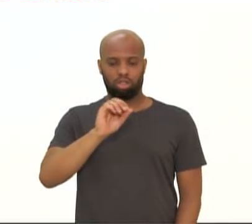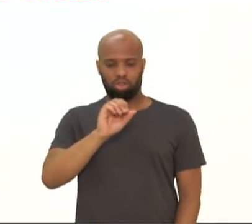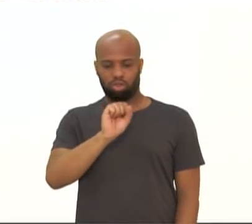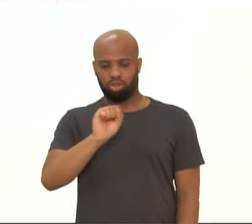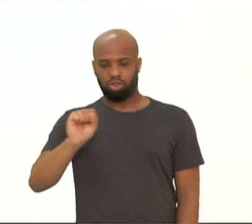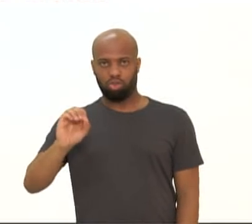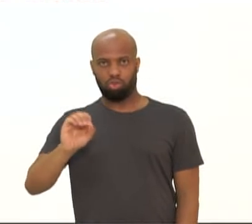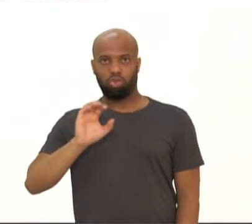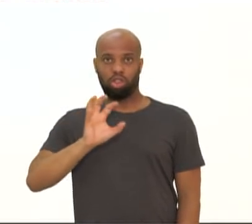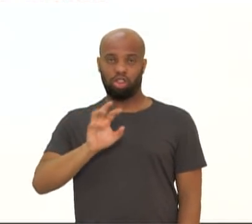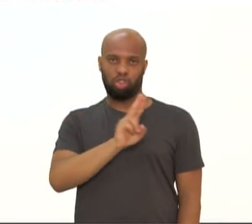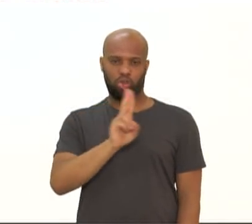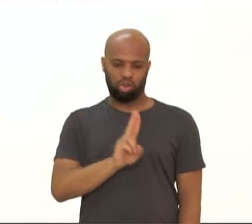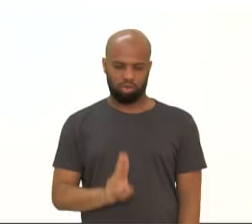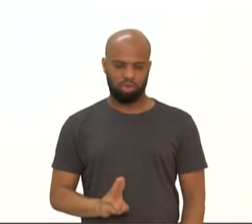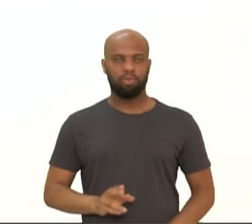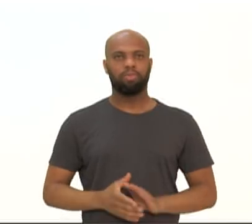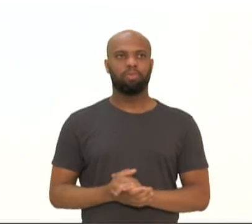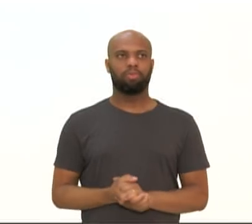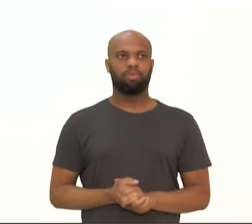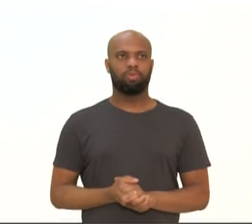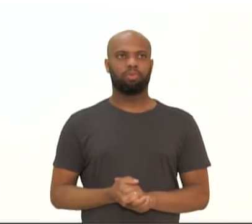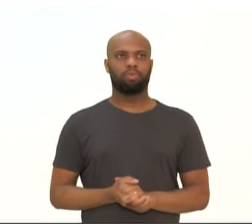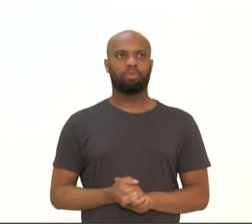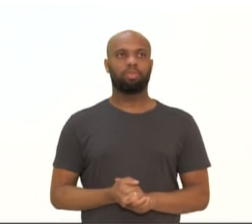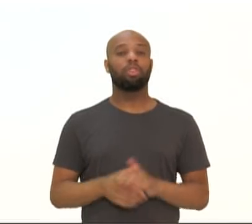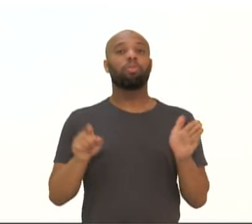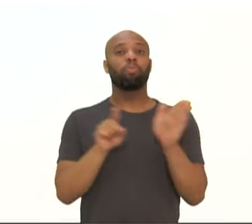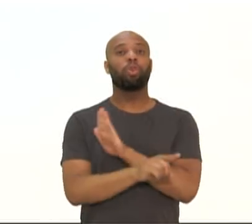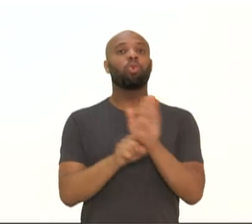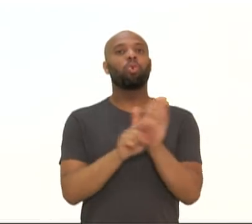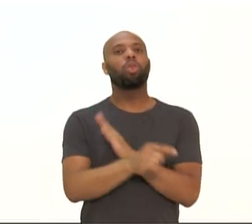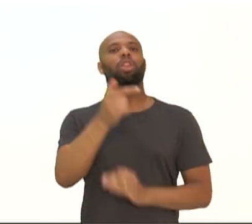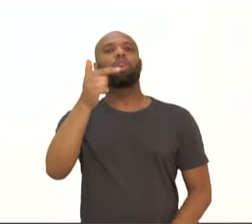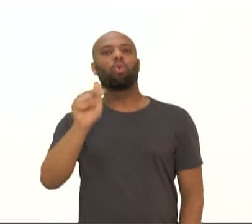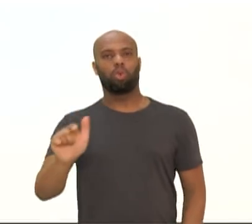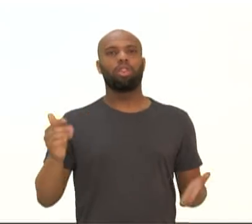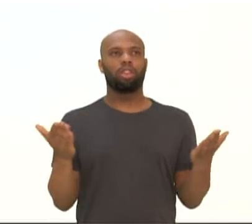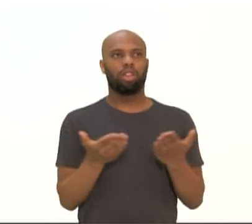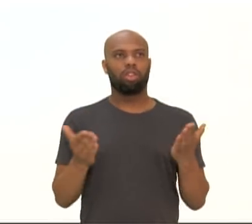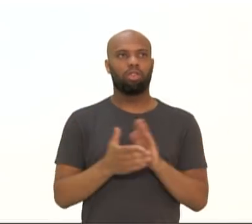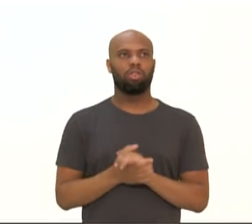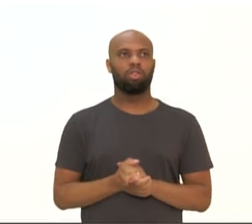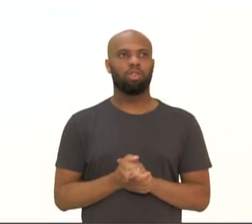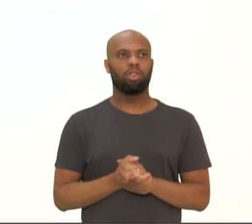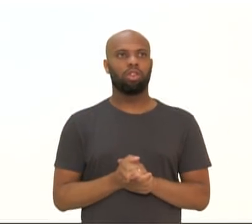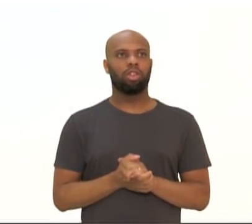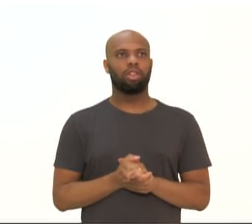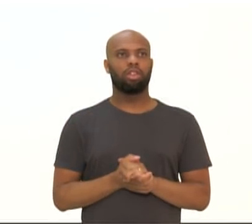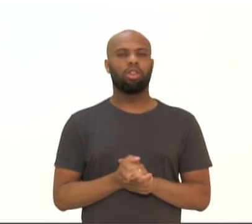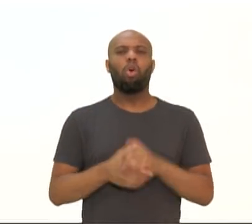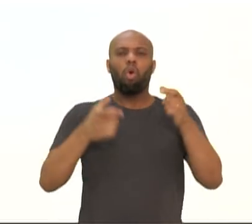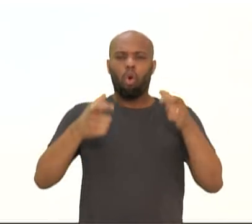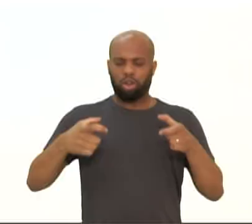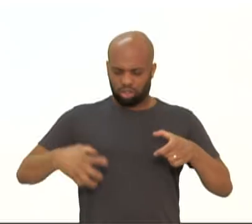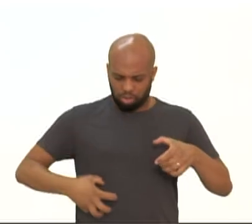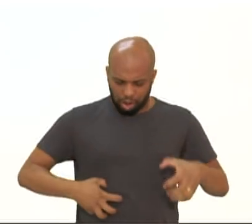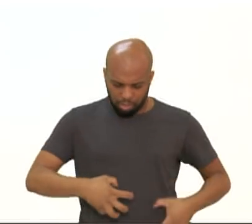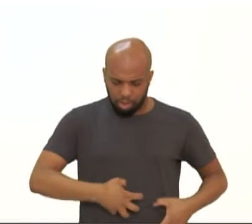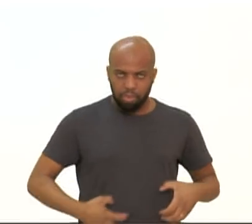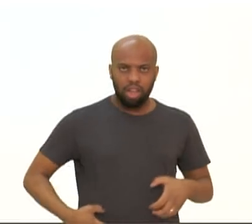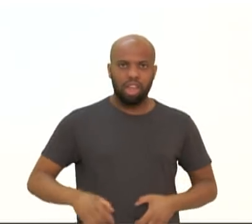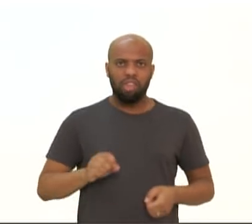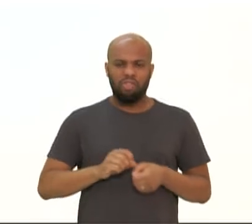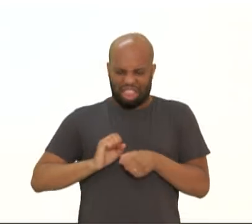Então, esses eram os órgãos. Mais uma questão aqui. Em que órgão é